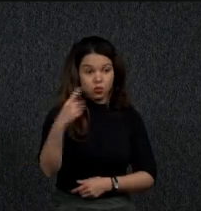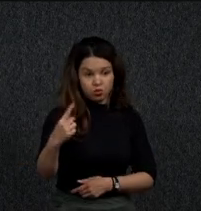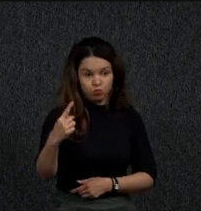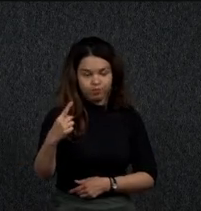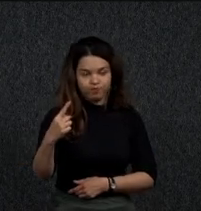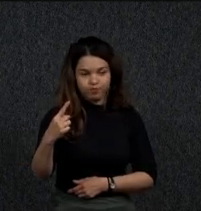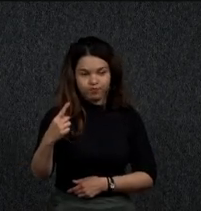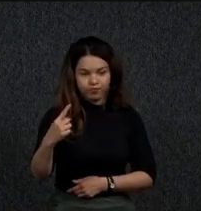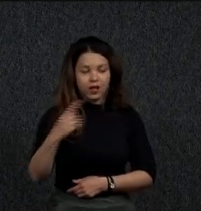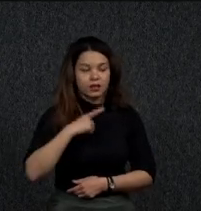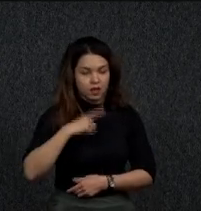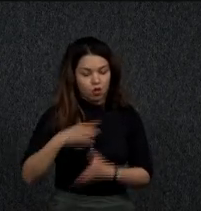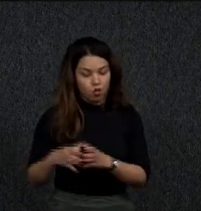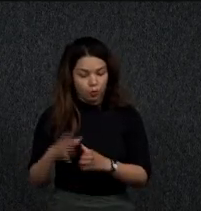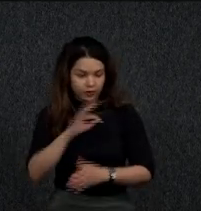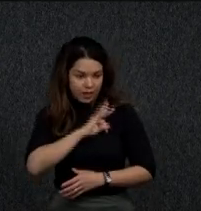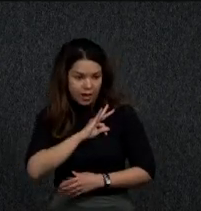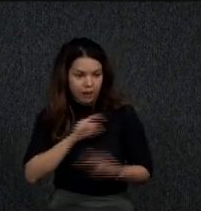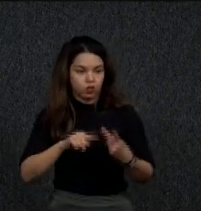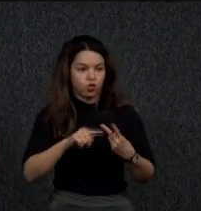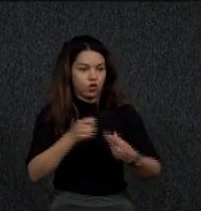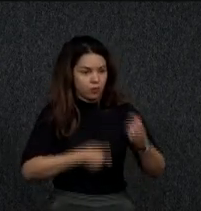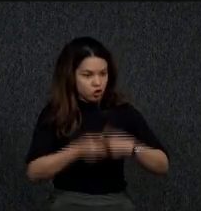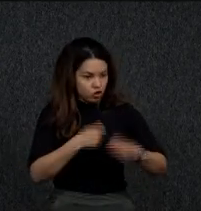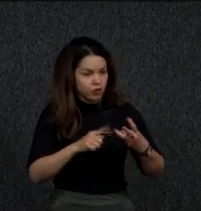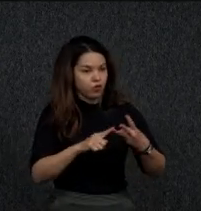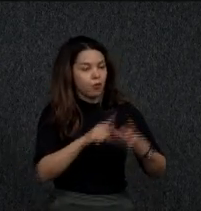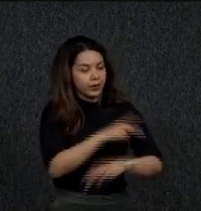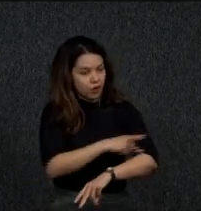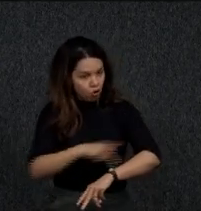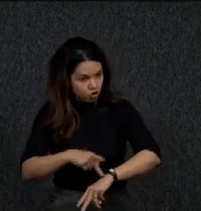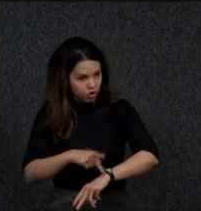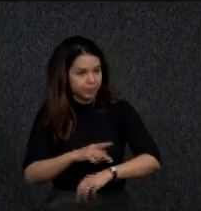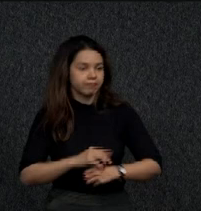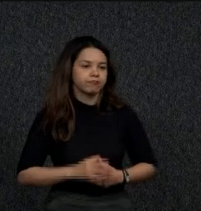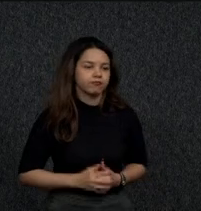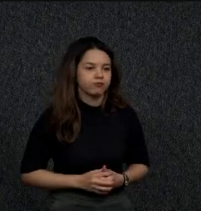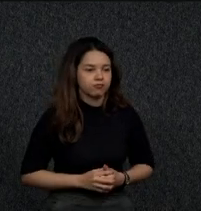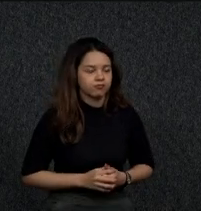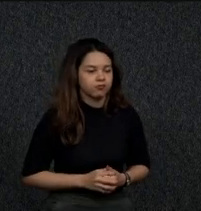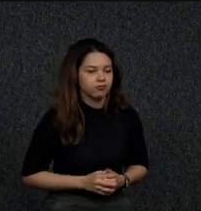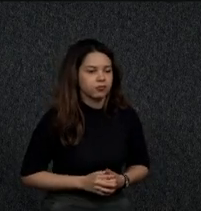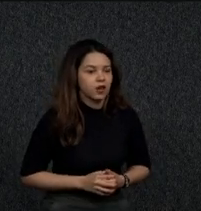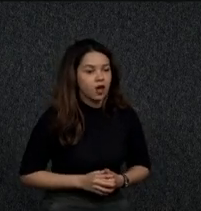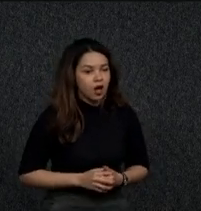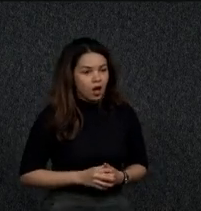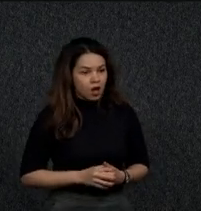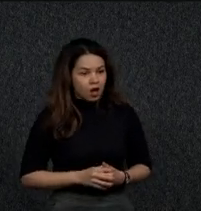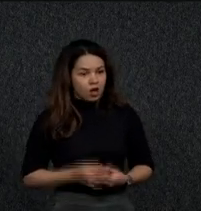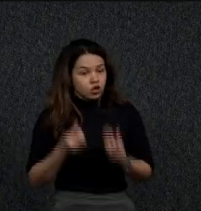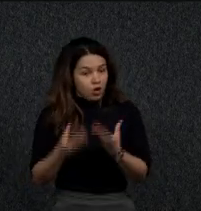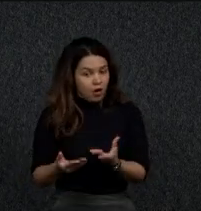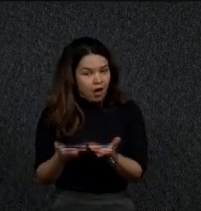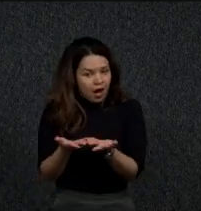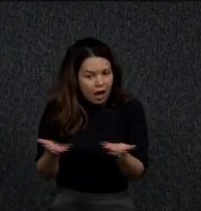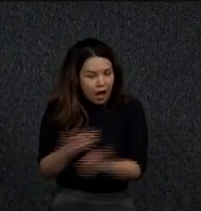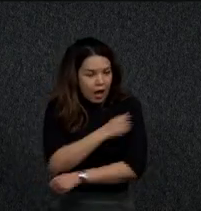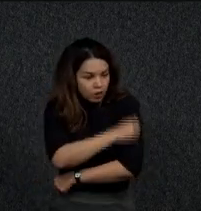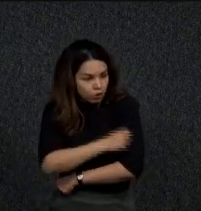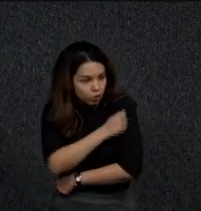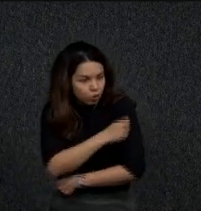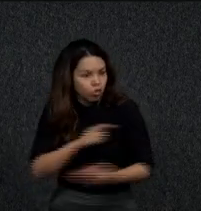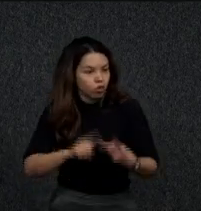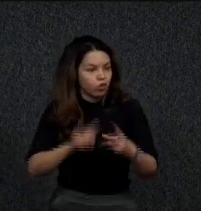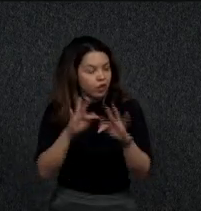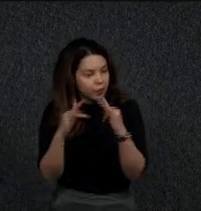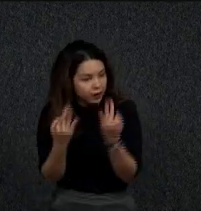e de artes, assistentes sociais, coordenação pedagógica e coordenação técnica. Nossa missão é